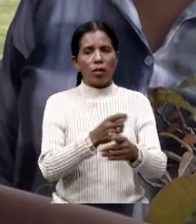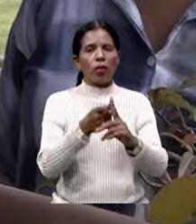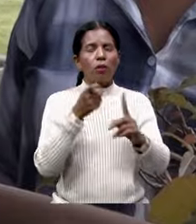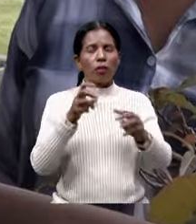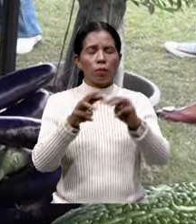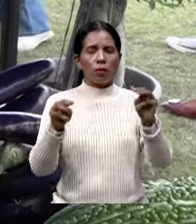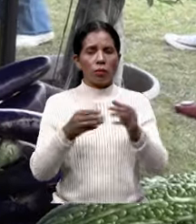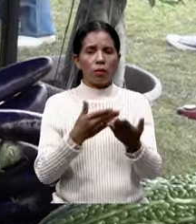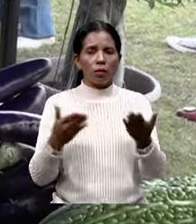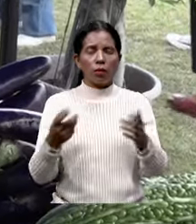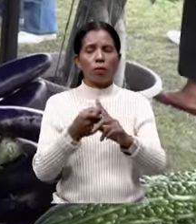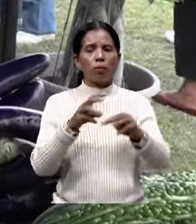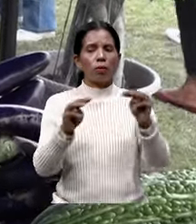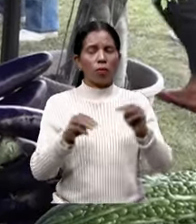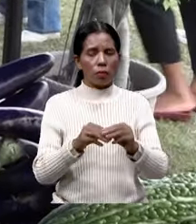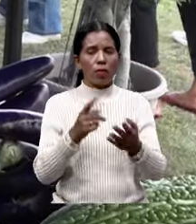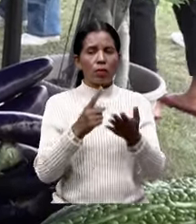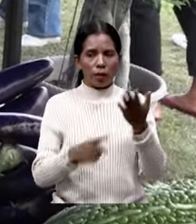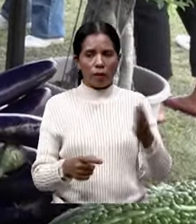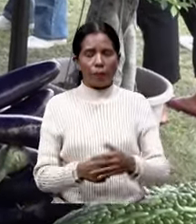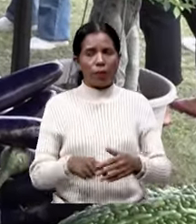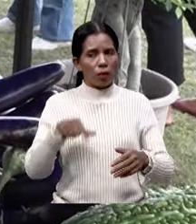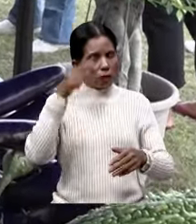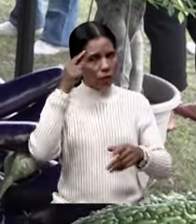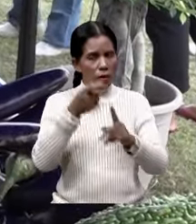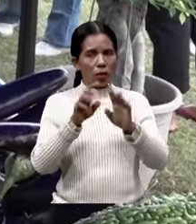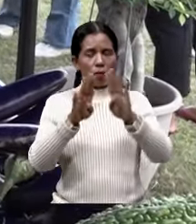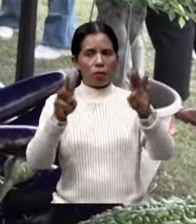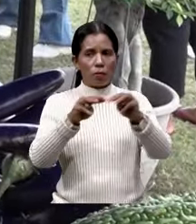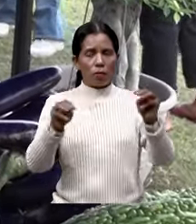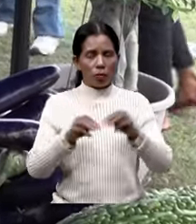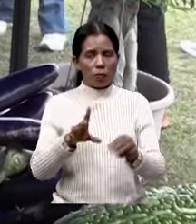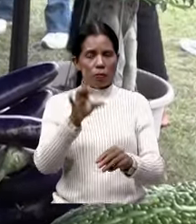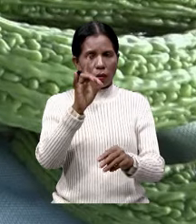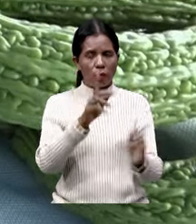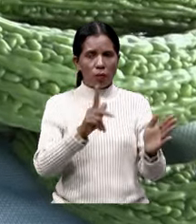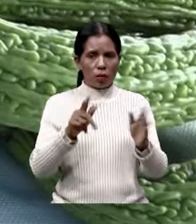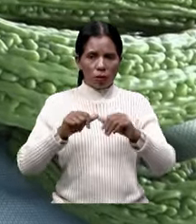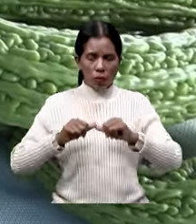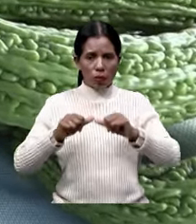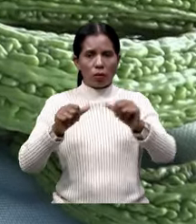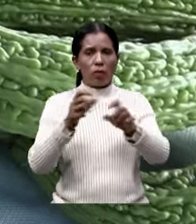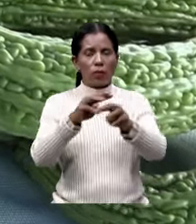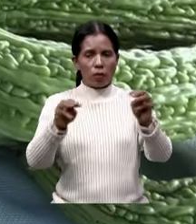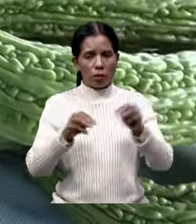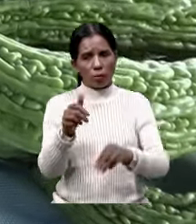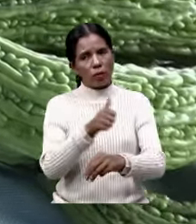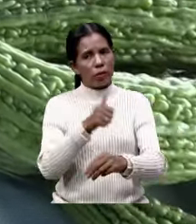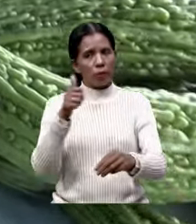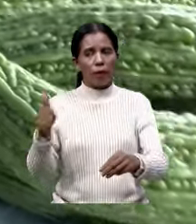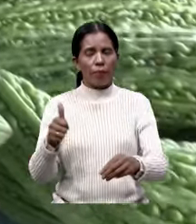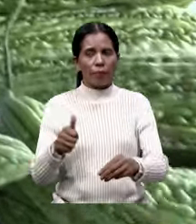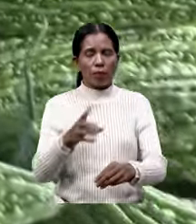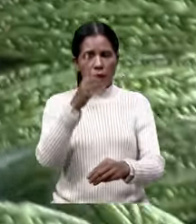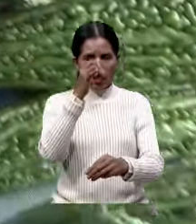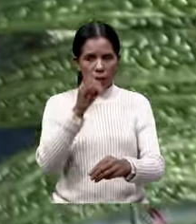be produto ne feira nacional ne governo lokeona e município valu no tuir plano se continuamos e município sira selu no capital